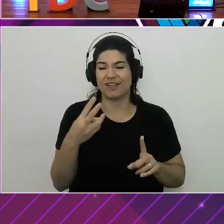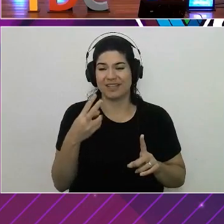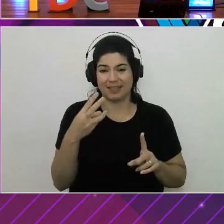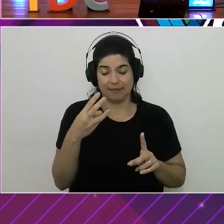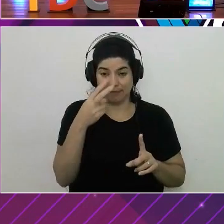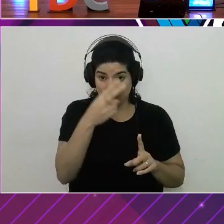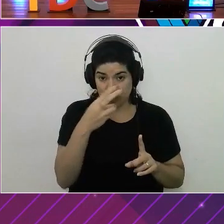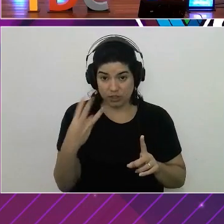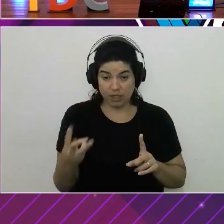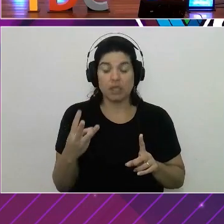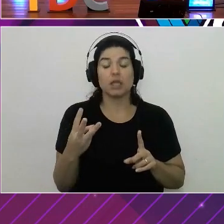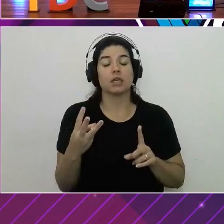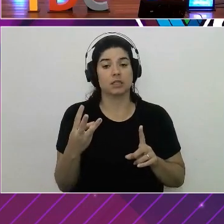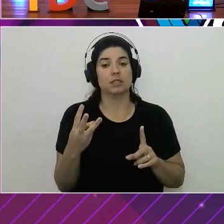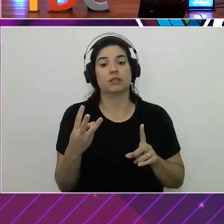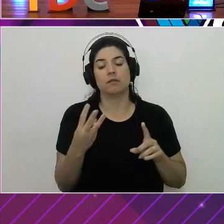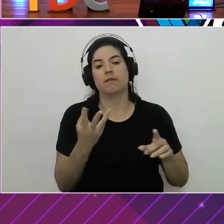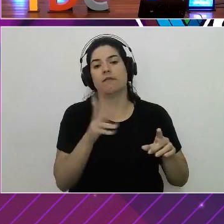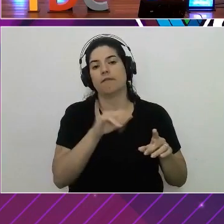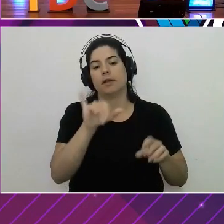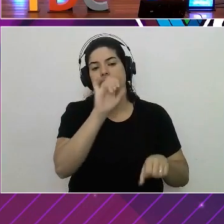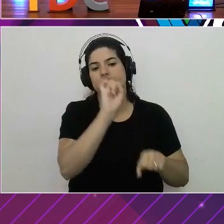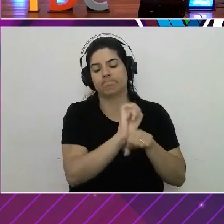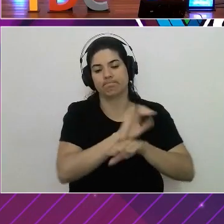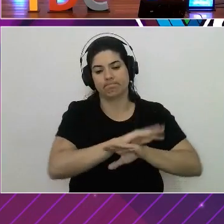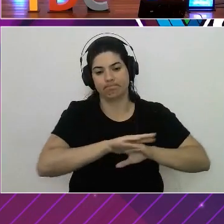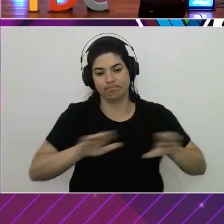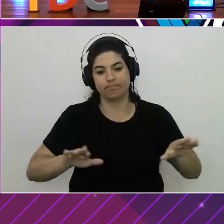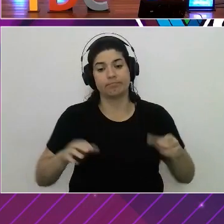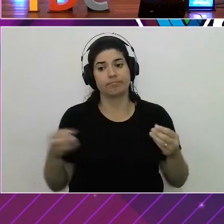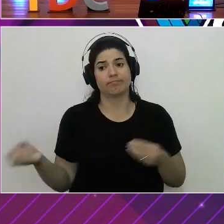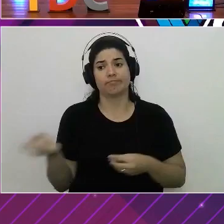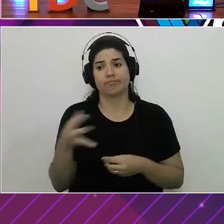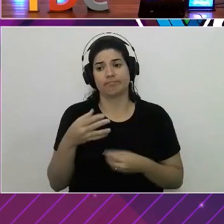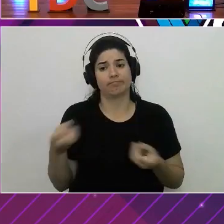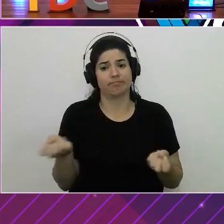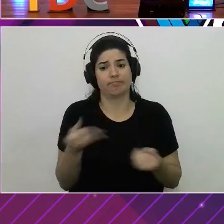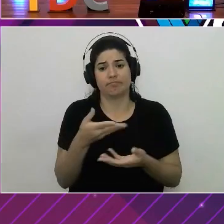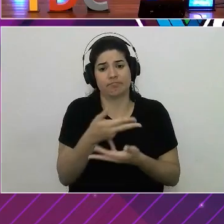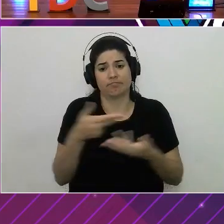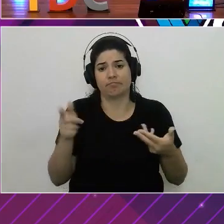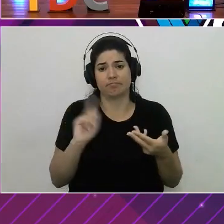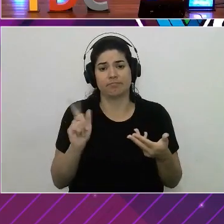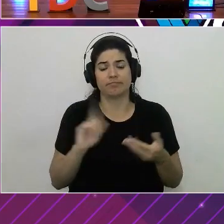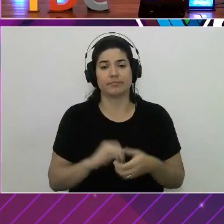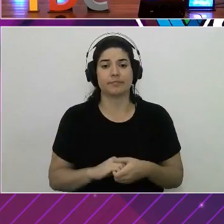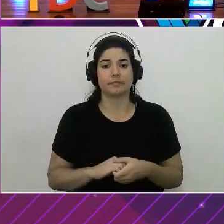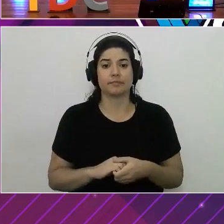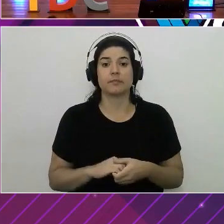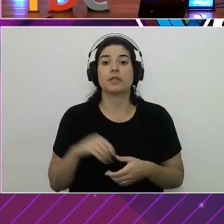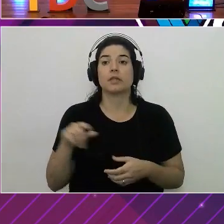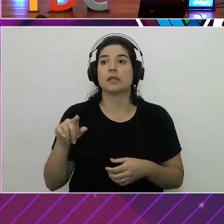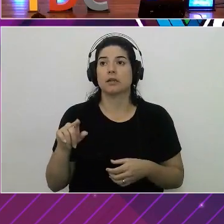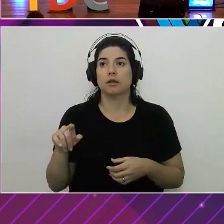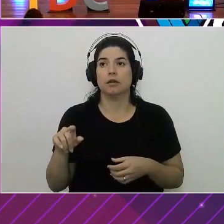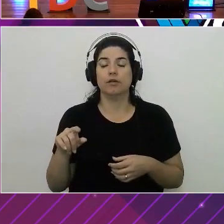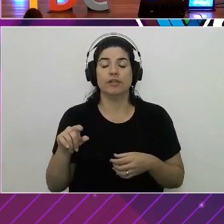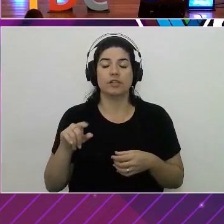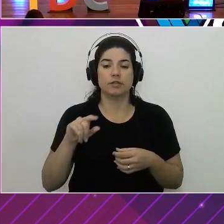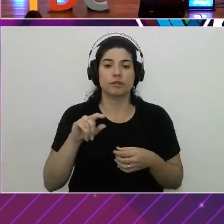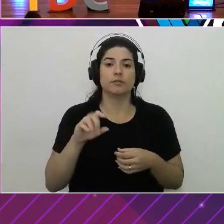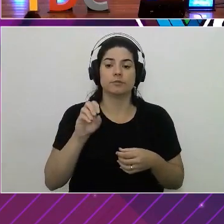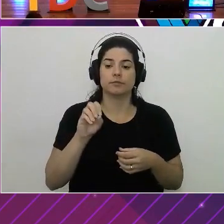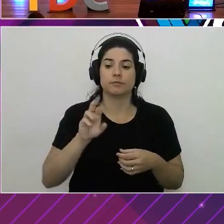funcionalidade para esses bancos. E na cloud da Oracle, você tem a opção de usar o banco no formato standalone, em